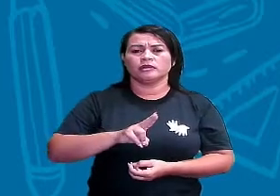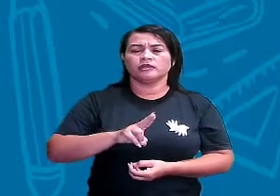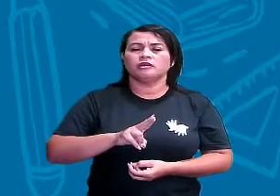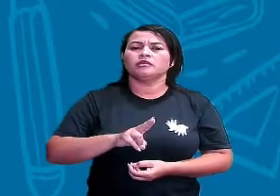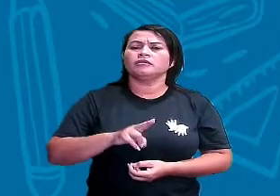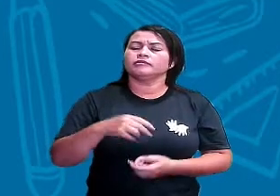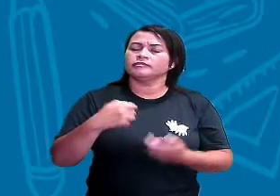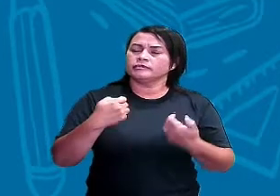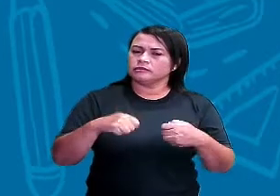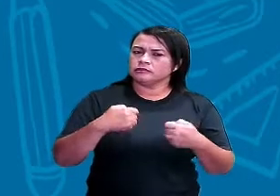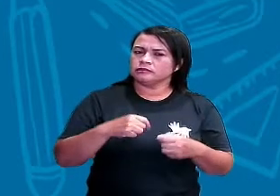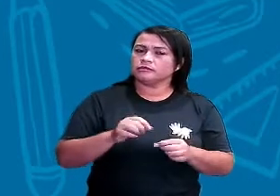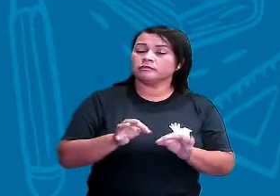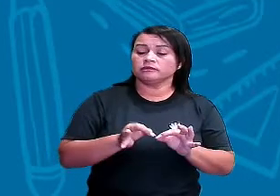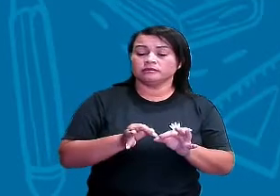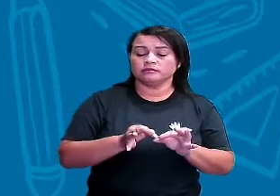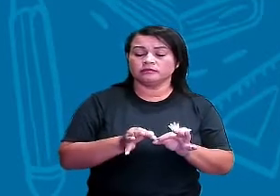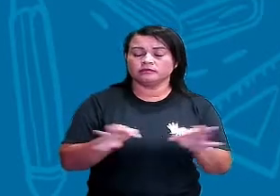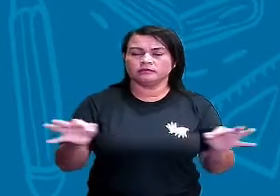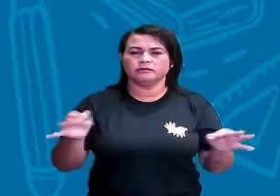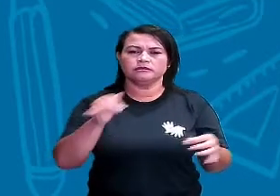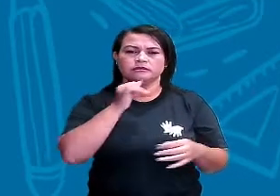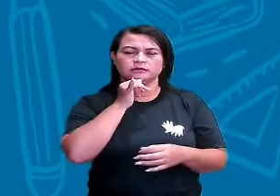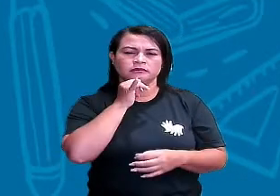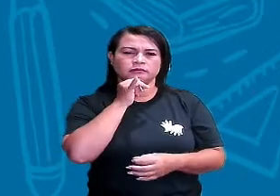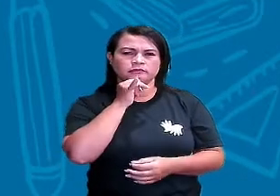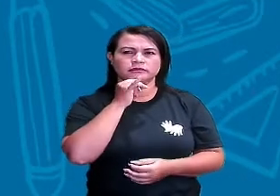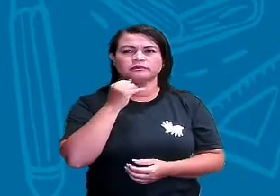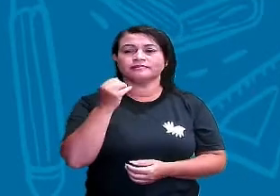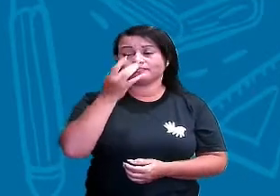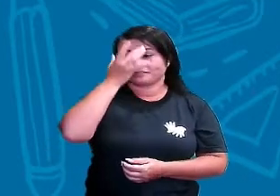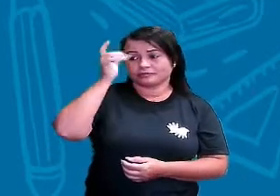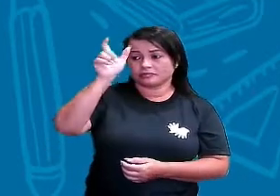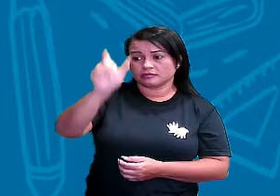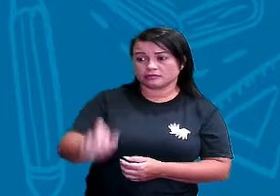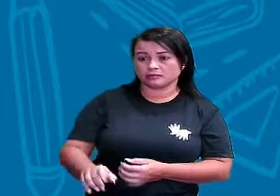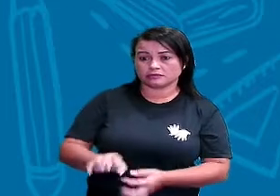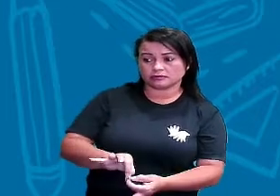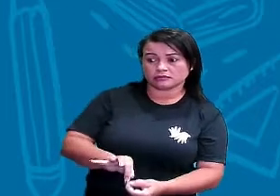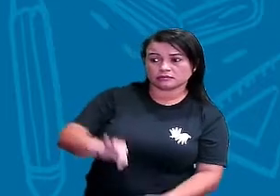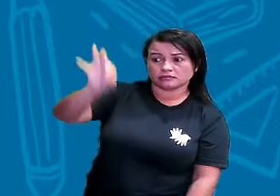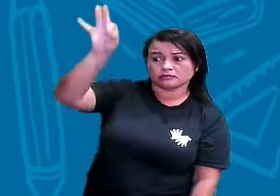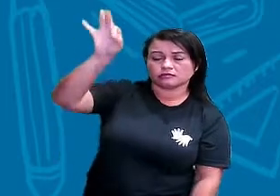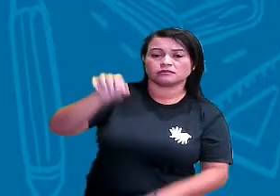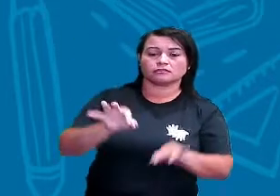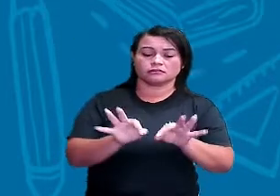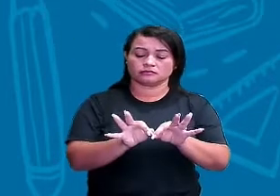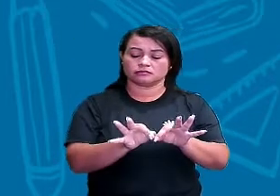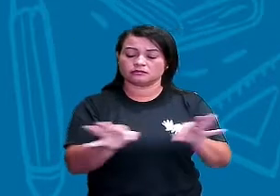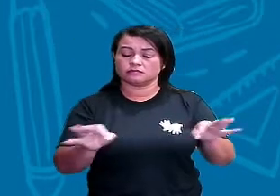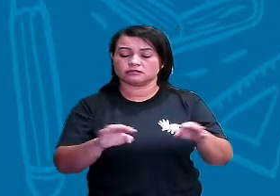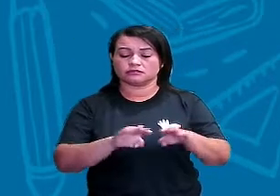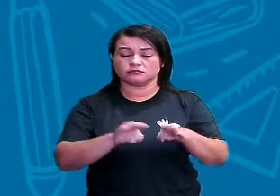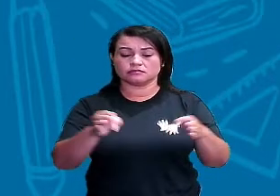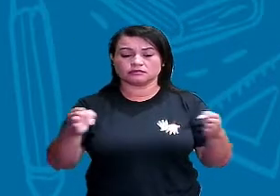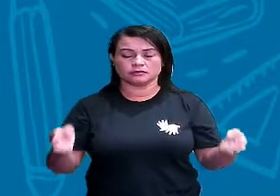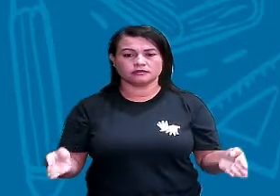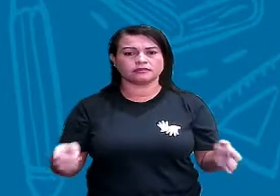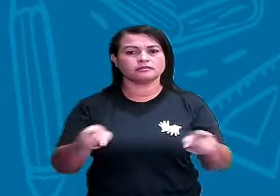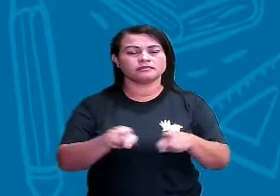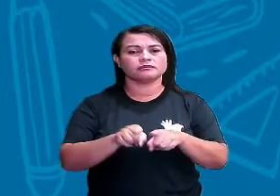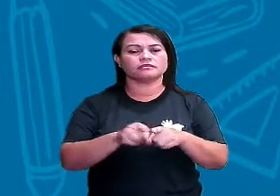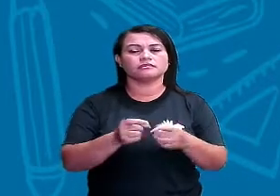quando necessitamos medir, por exemplo, a altura de uma pessoa, o tamanho de uma mesa, comprar uma barra